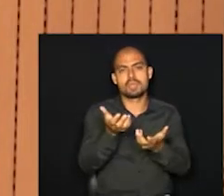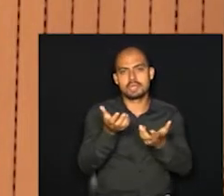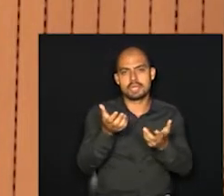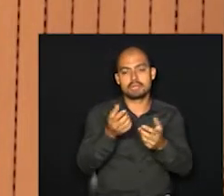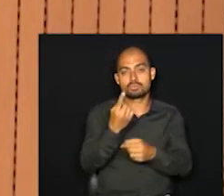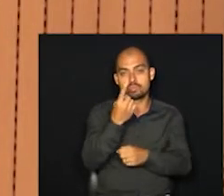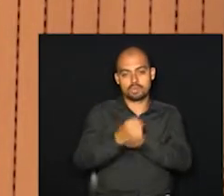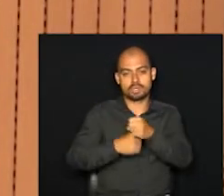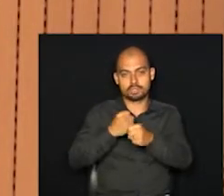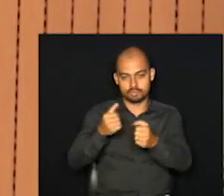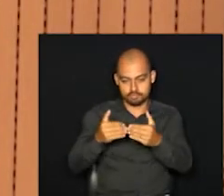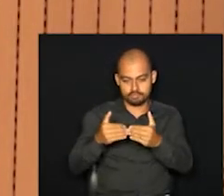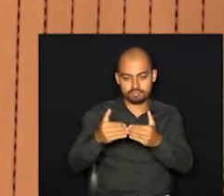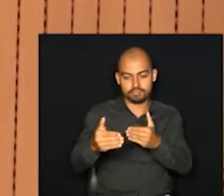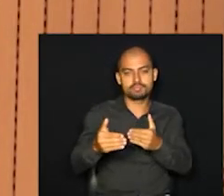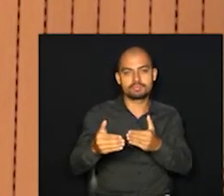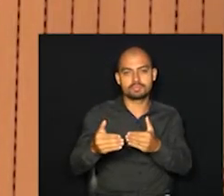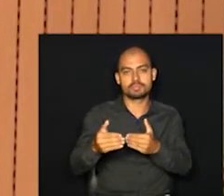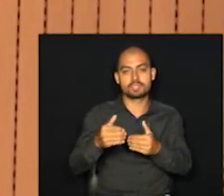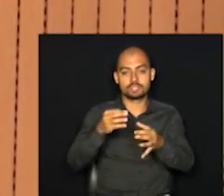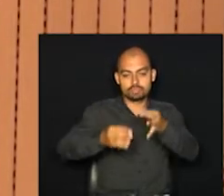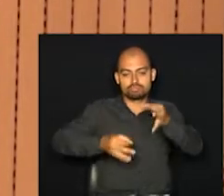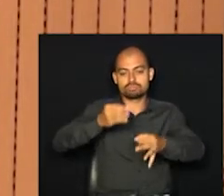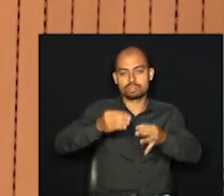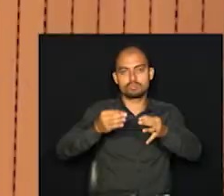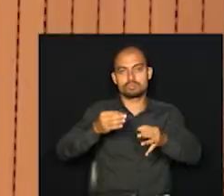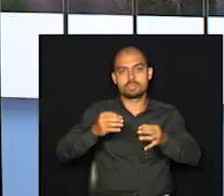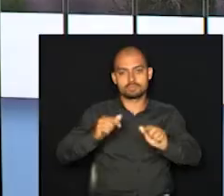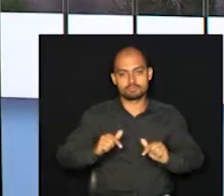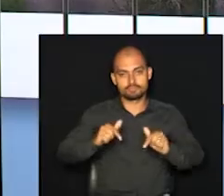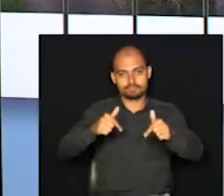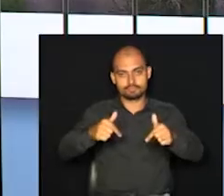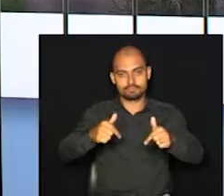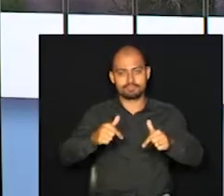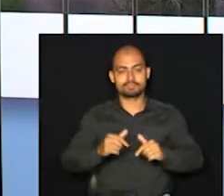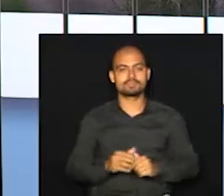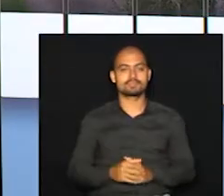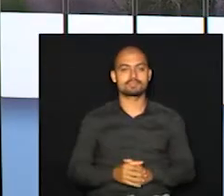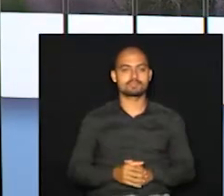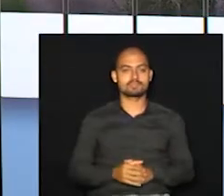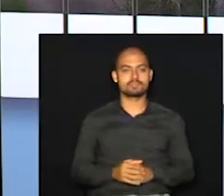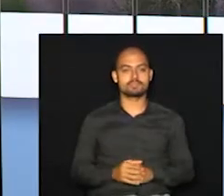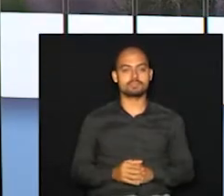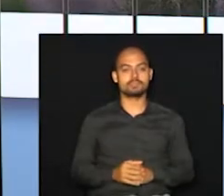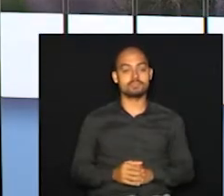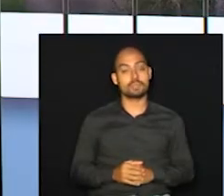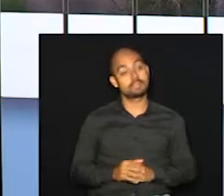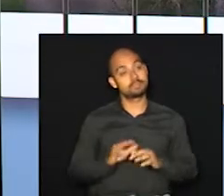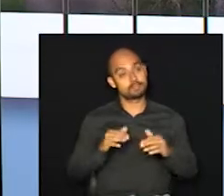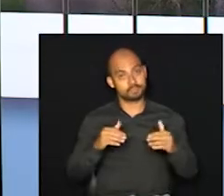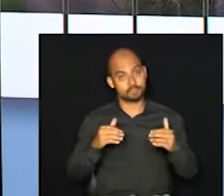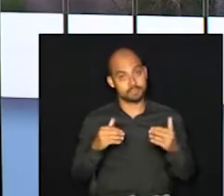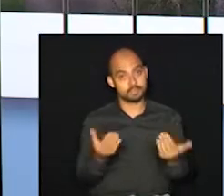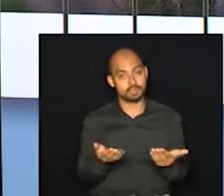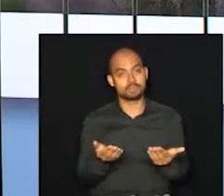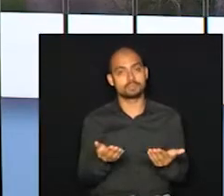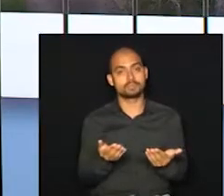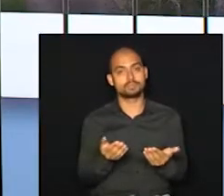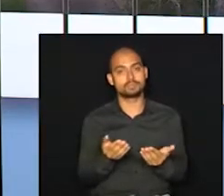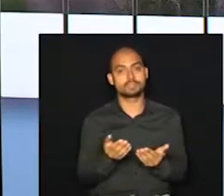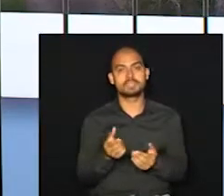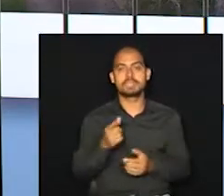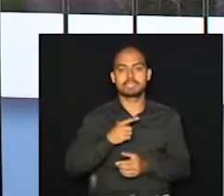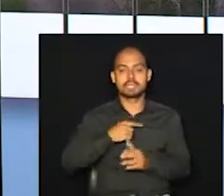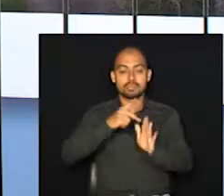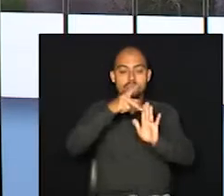mais um ano. Quem sabe até o ano que vem o Tribunal de Justiça se posiciona. Então, com isso, nós teremos um